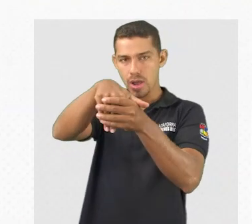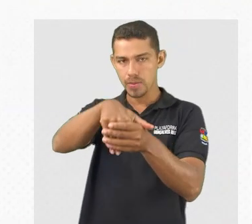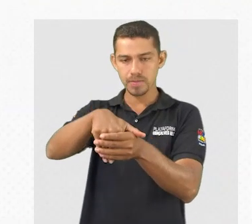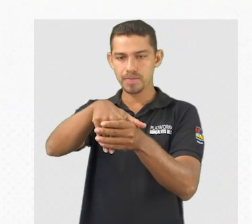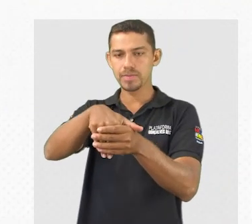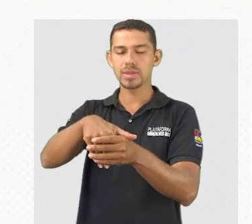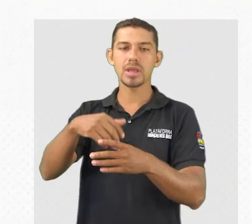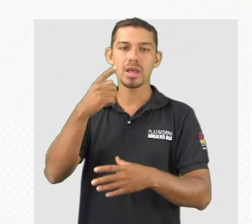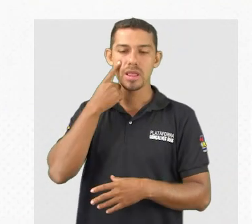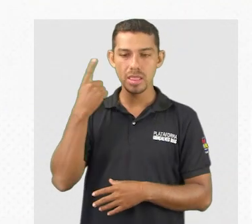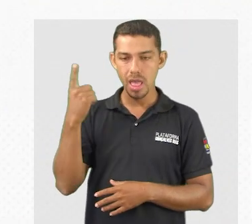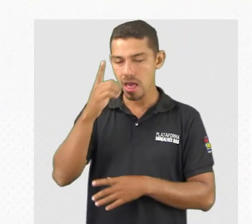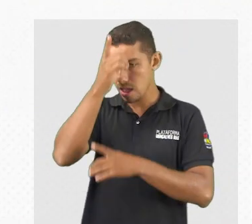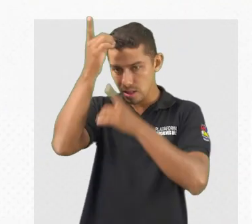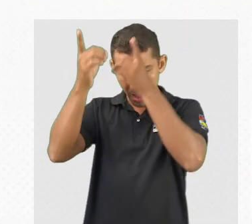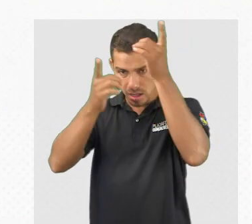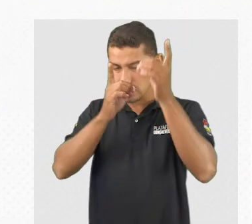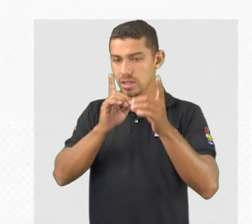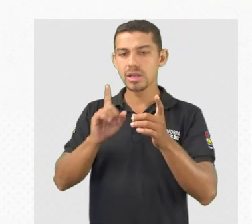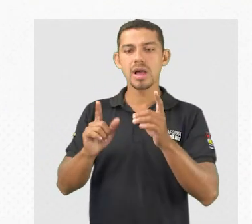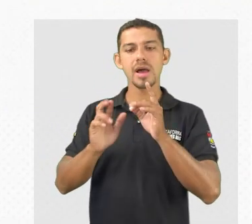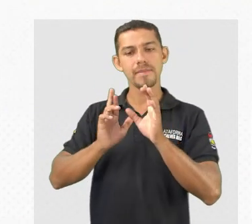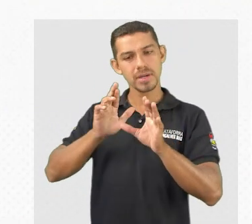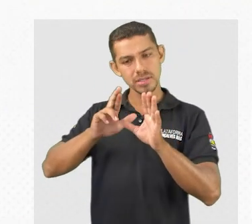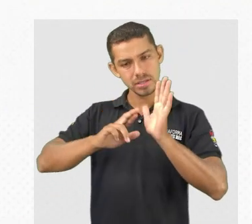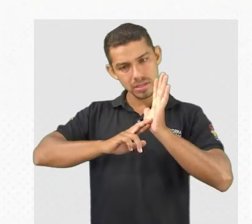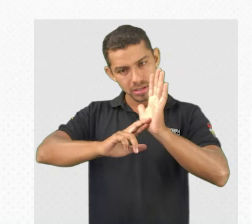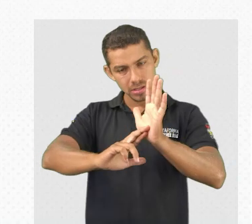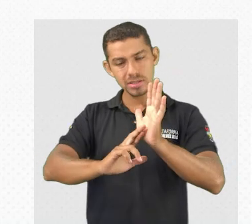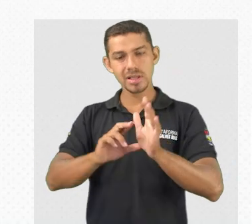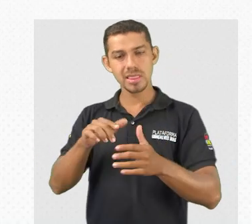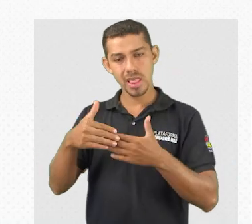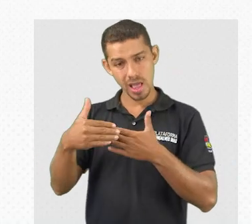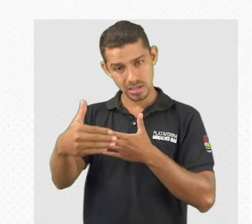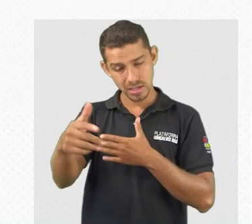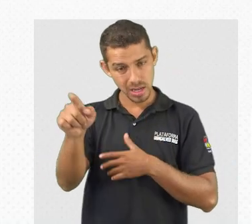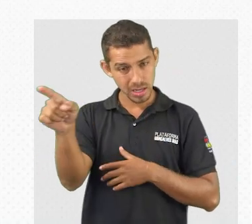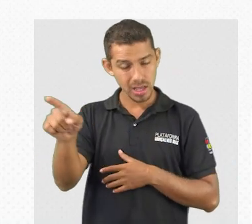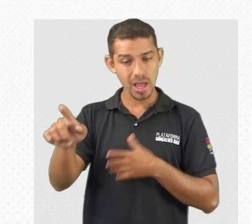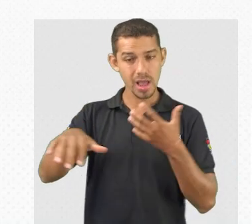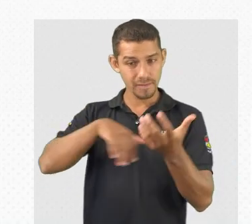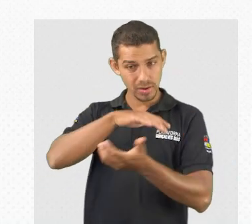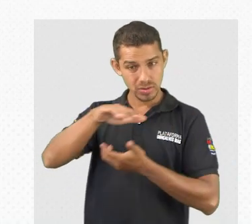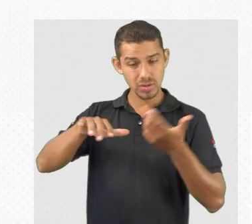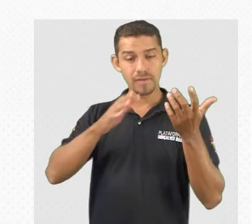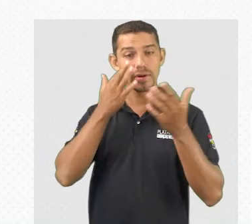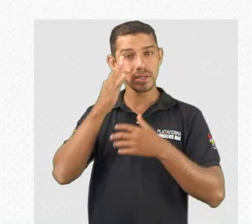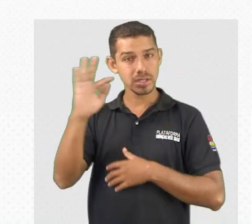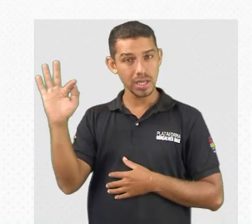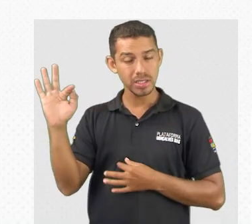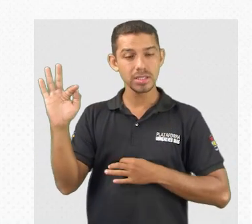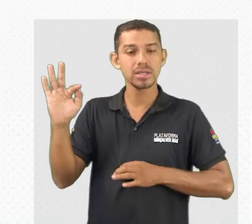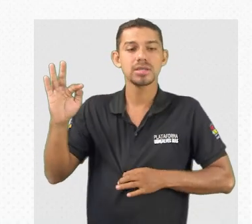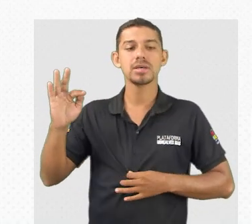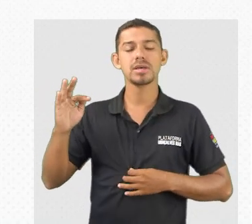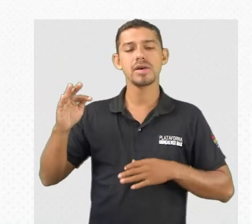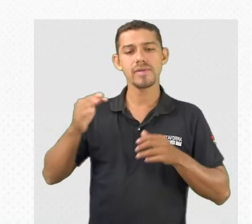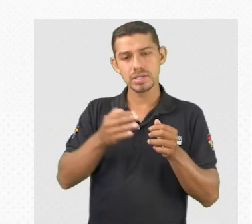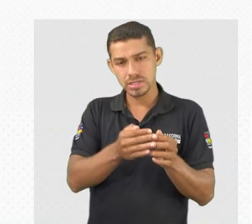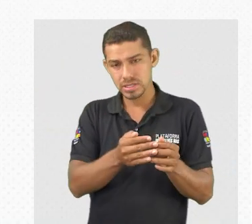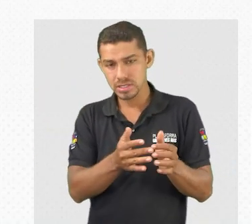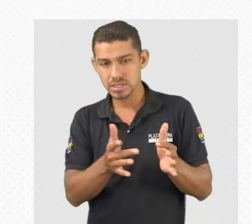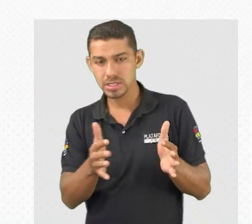seja, a ideia de uma democracia representativa nasce ali, durante a Revolução Francesa, e ela vai se